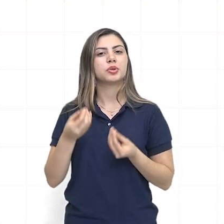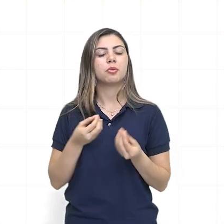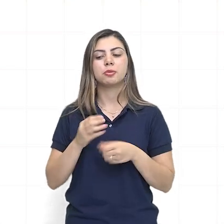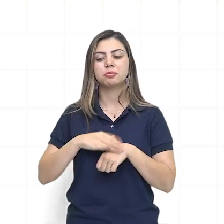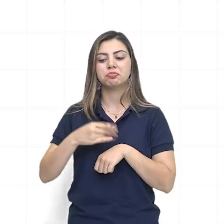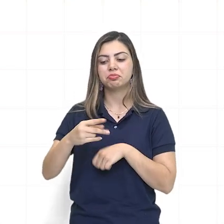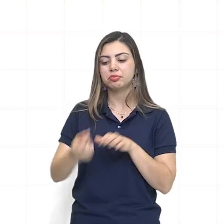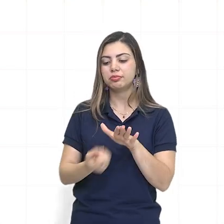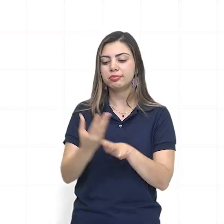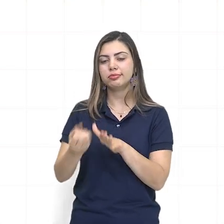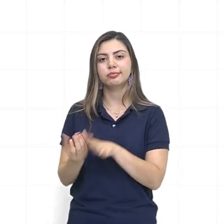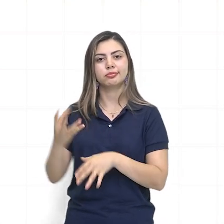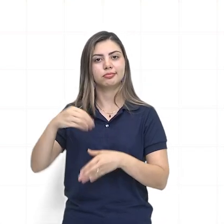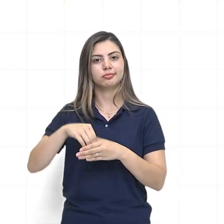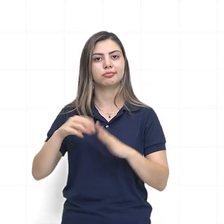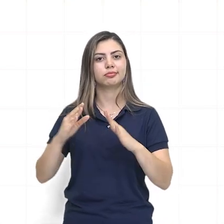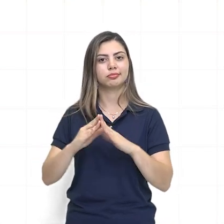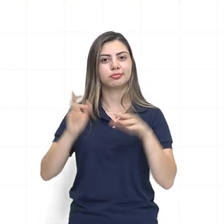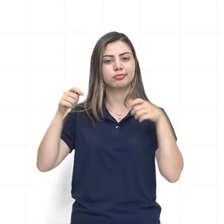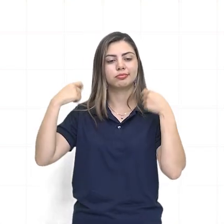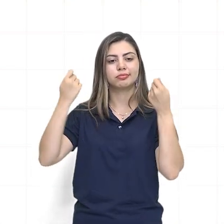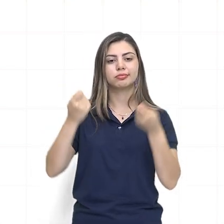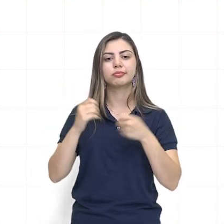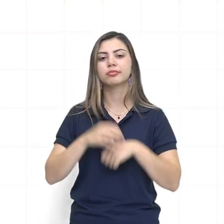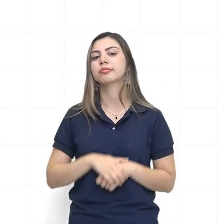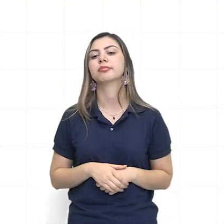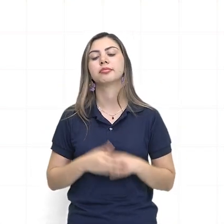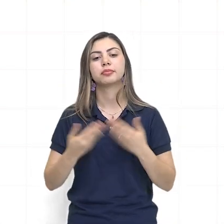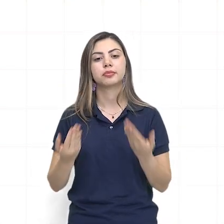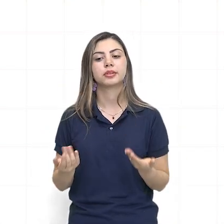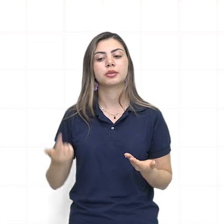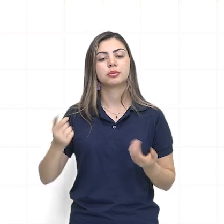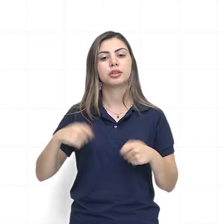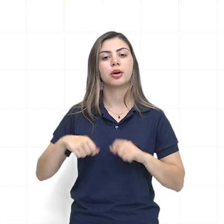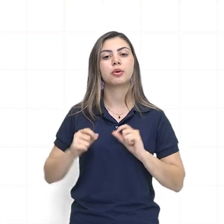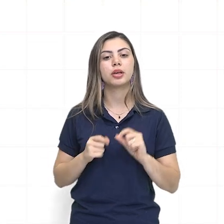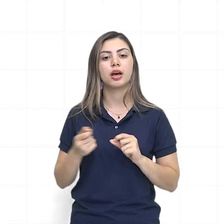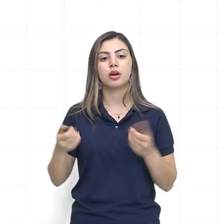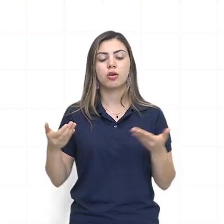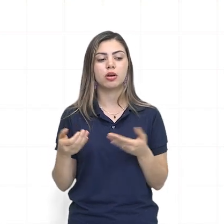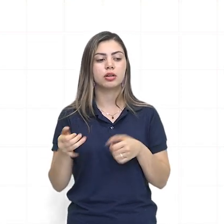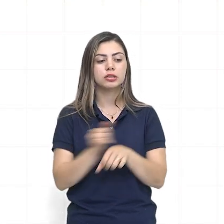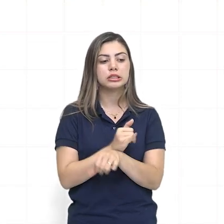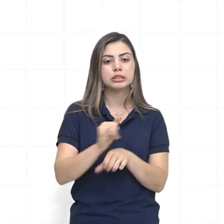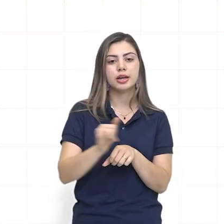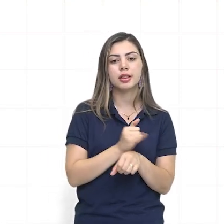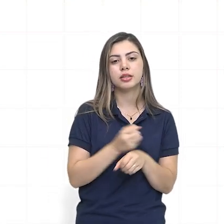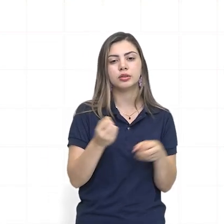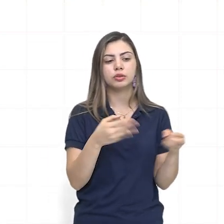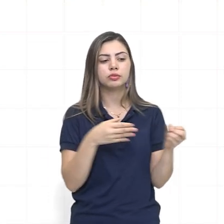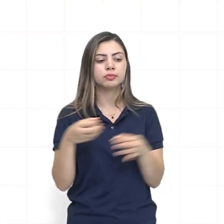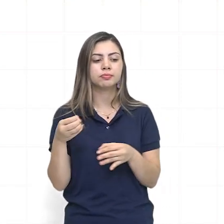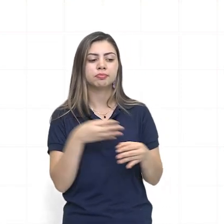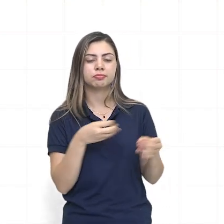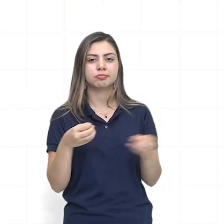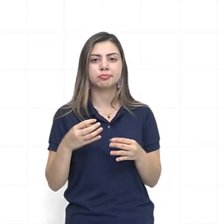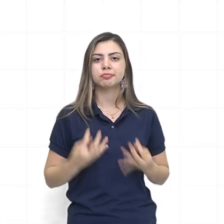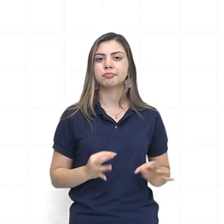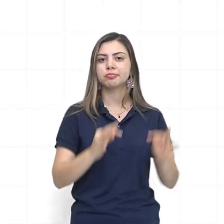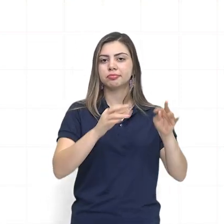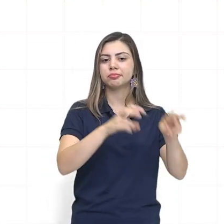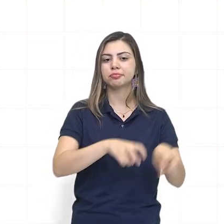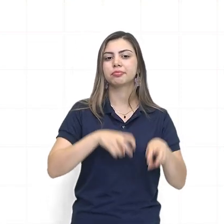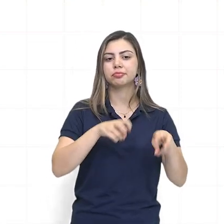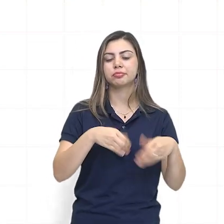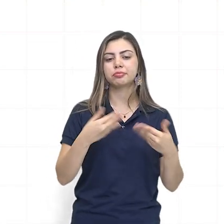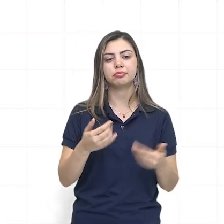a fazer dentro dos monastérios. Por isso, a recuperação e as novas técnicas agrícolas. O trabalho